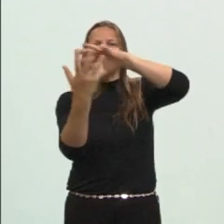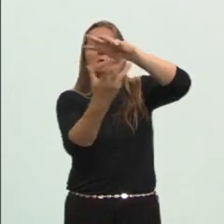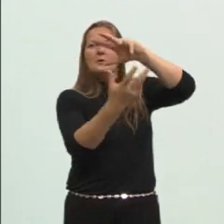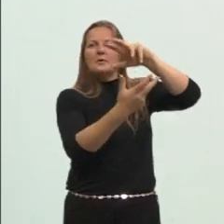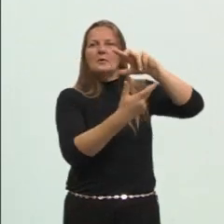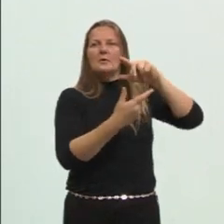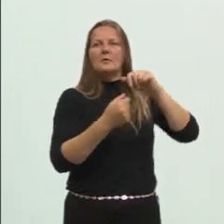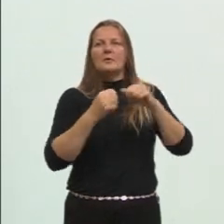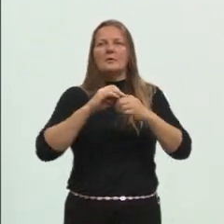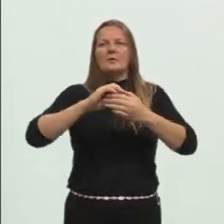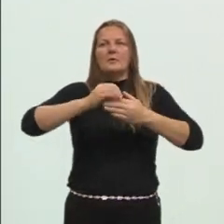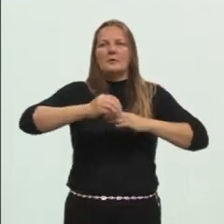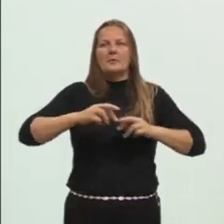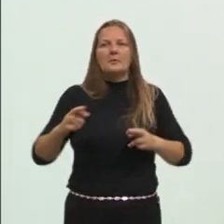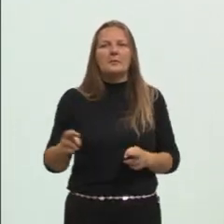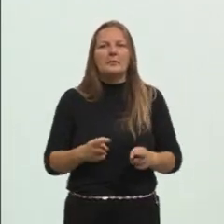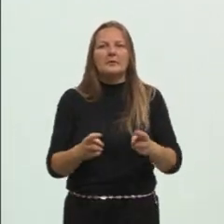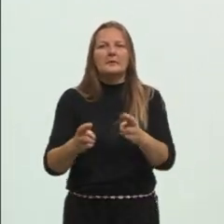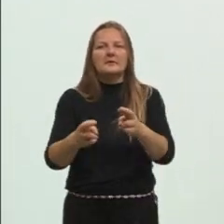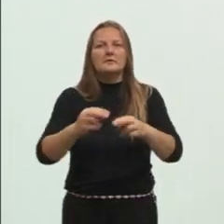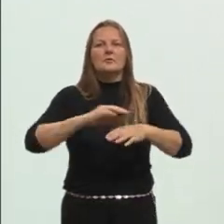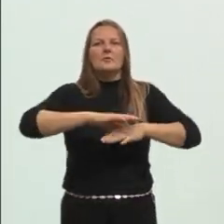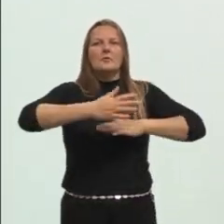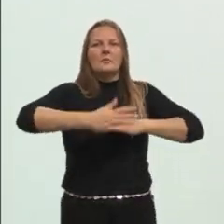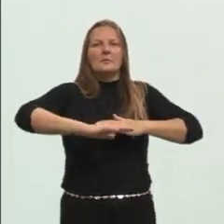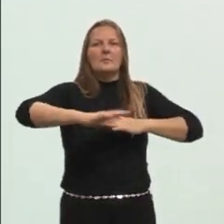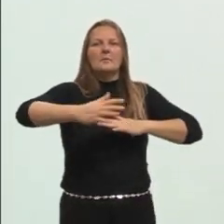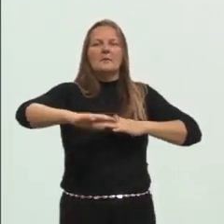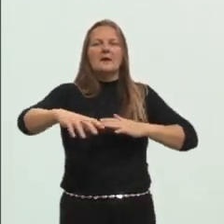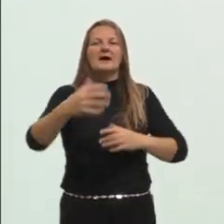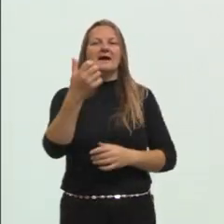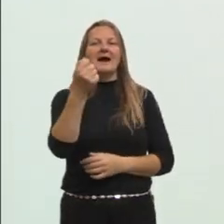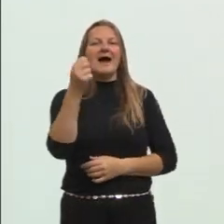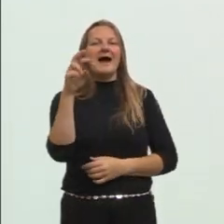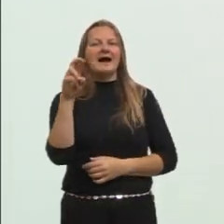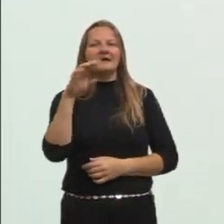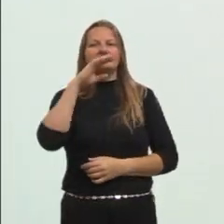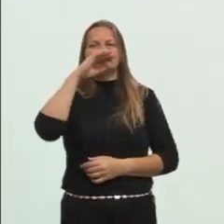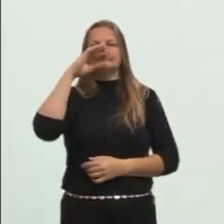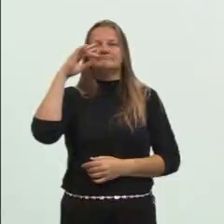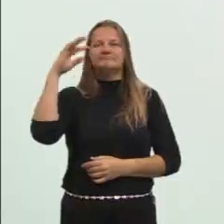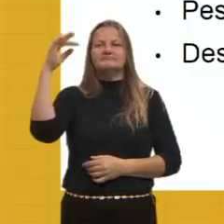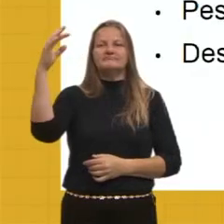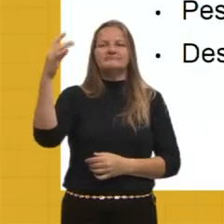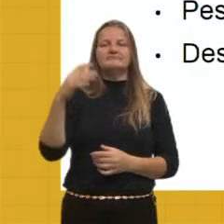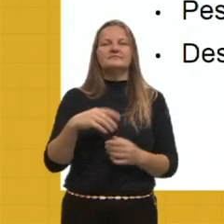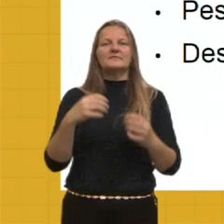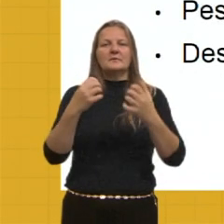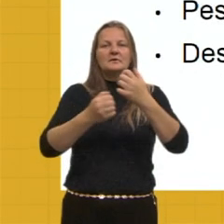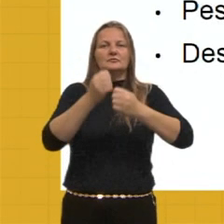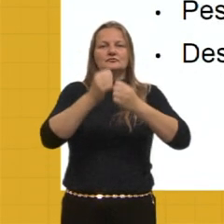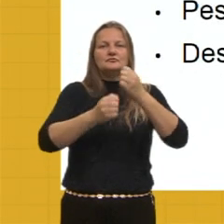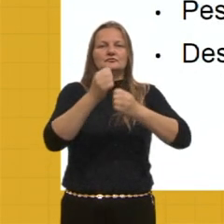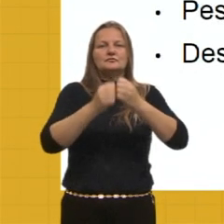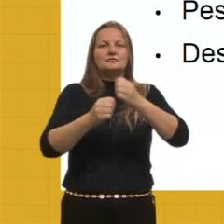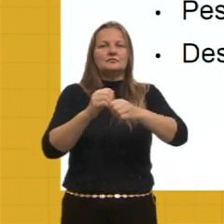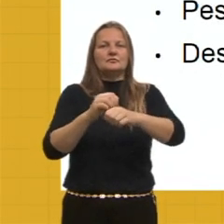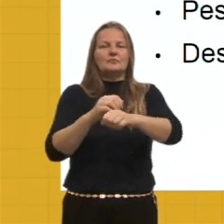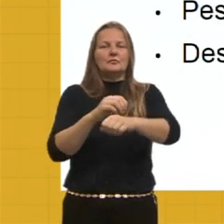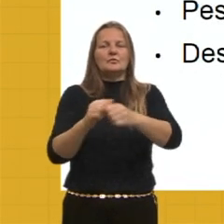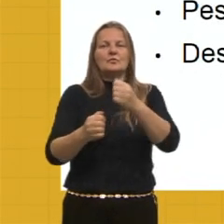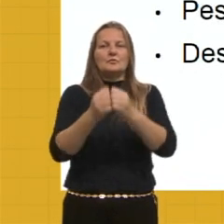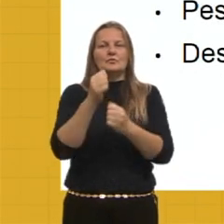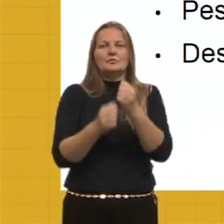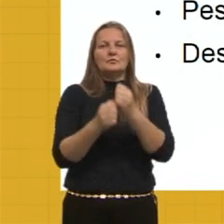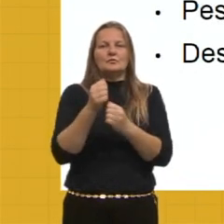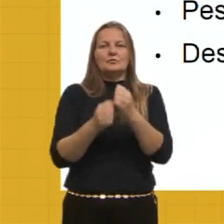pode parar lá nos rios e nos mares pelo ar através de O atrito de um membro do corpo com outro